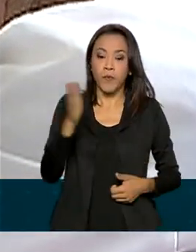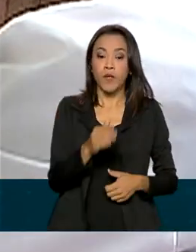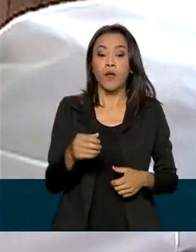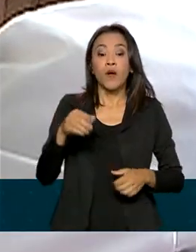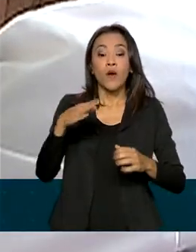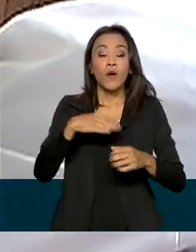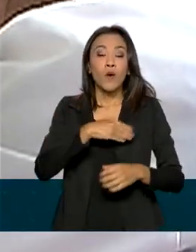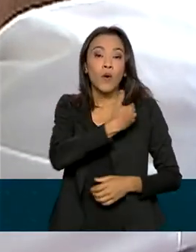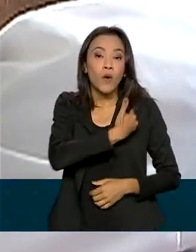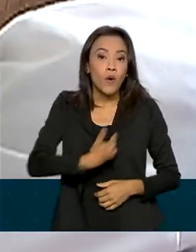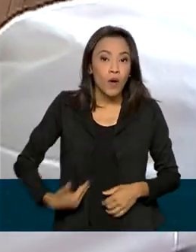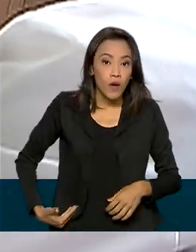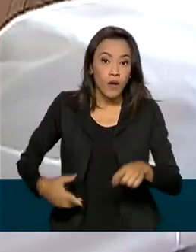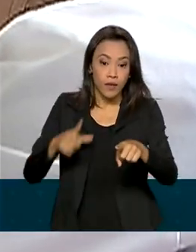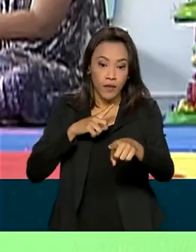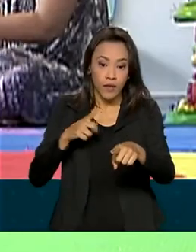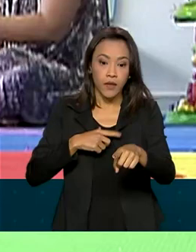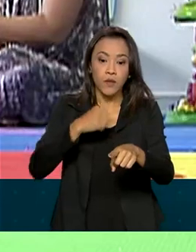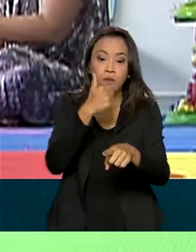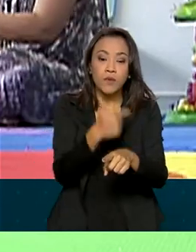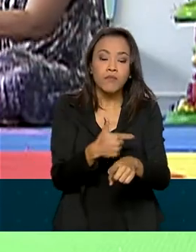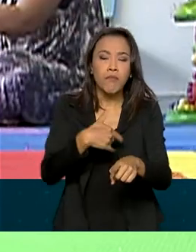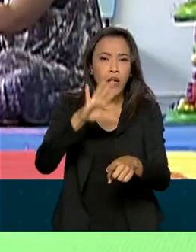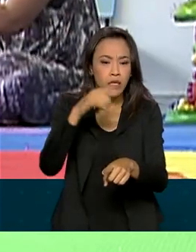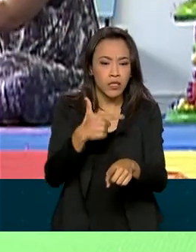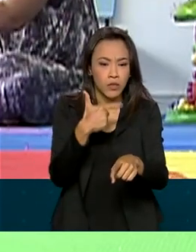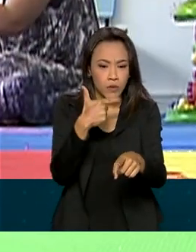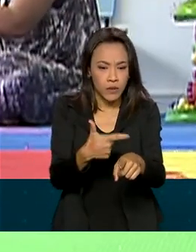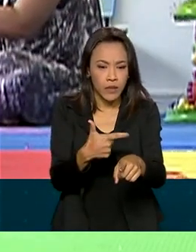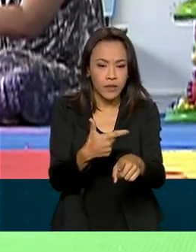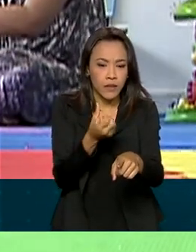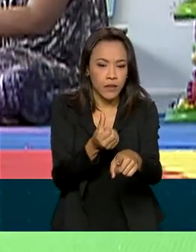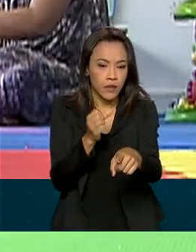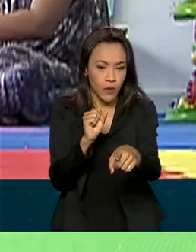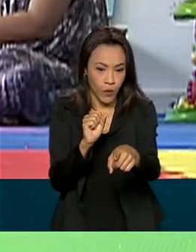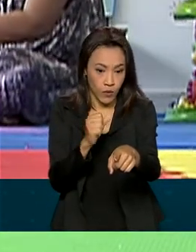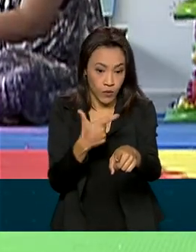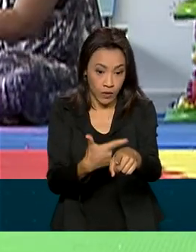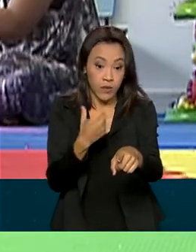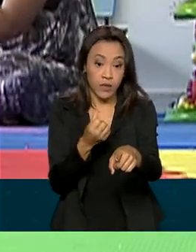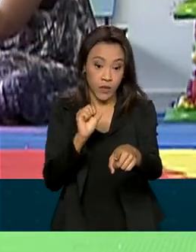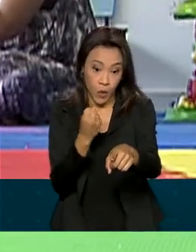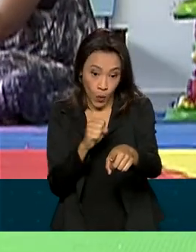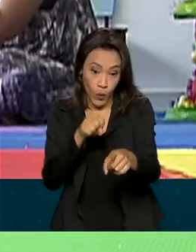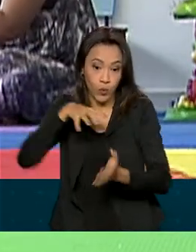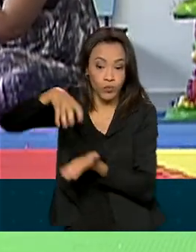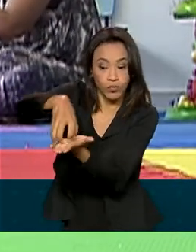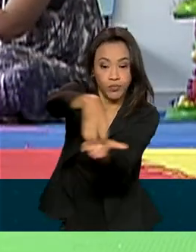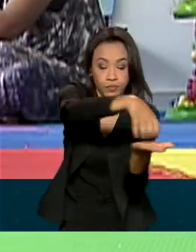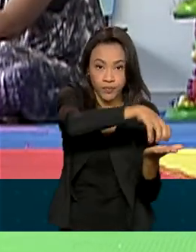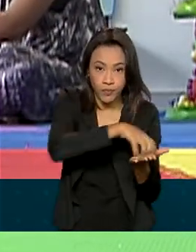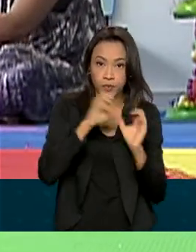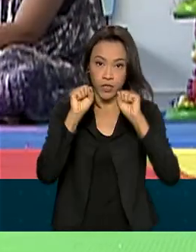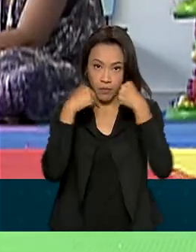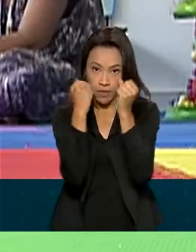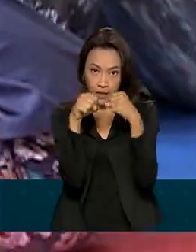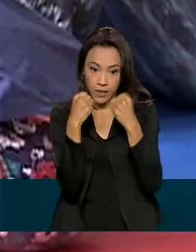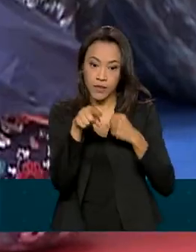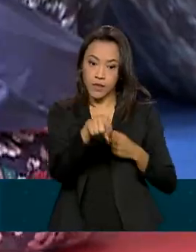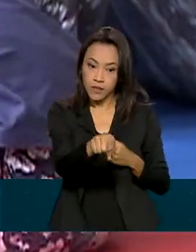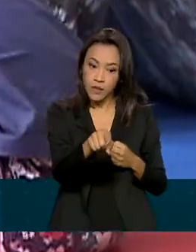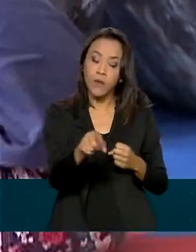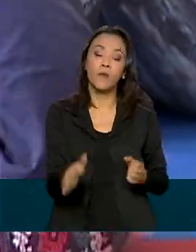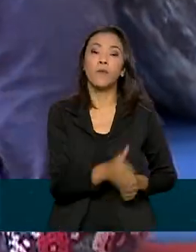268 centros especializados em reabilitação 237 serviços de reabilitação de uma